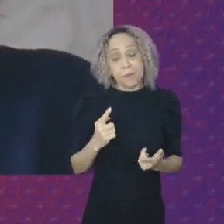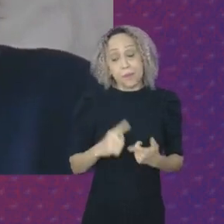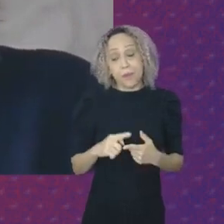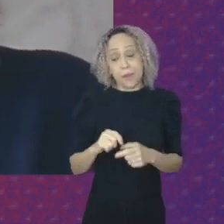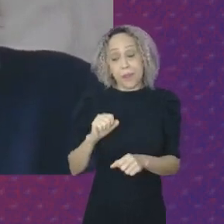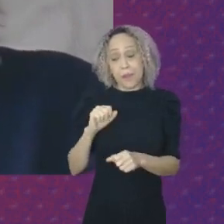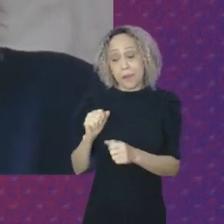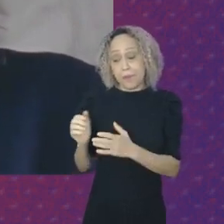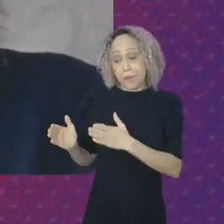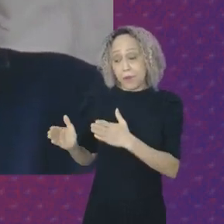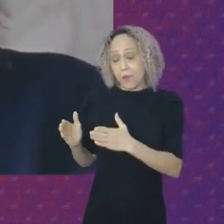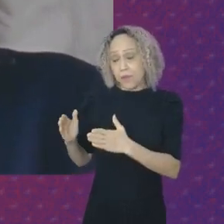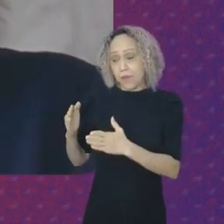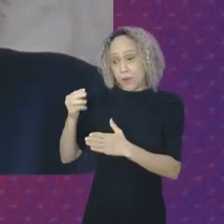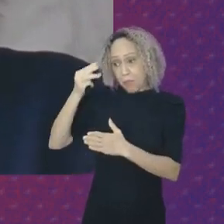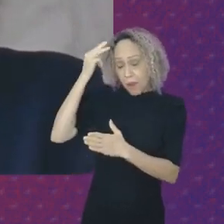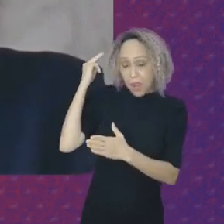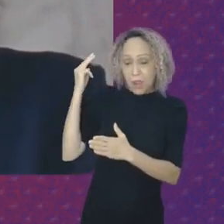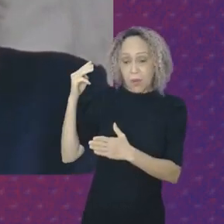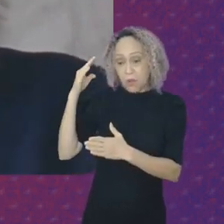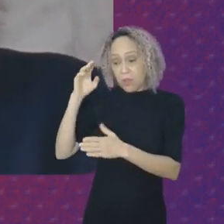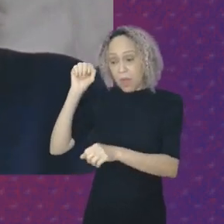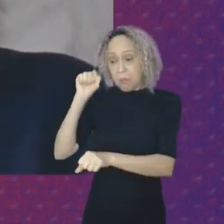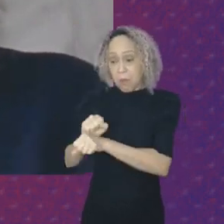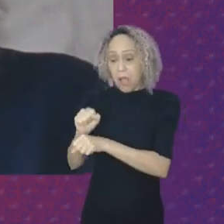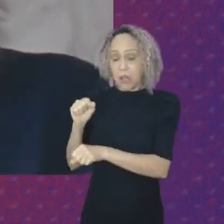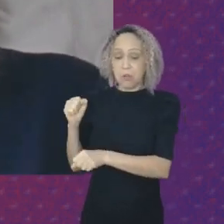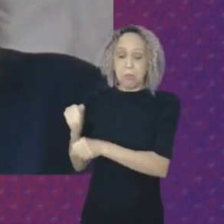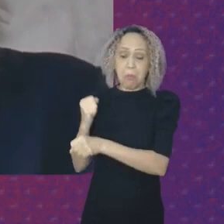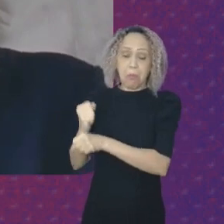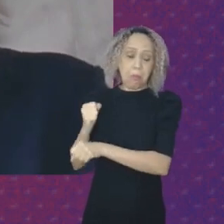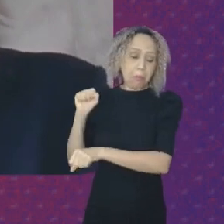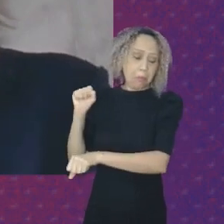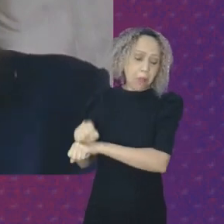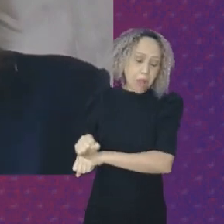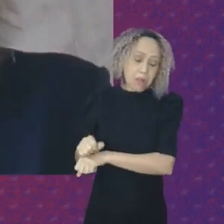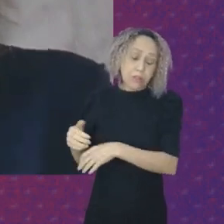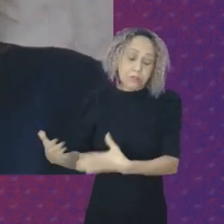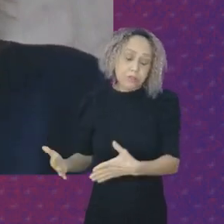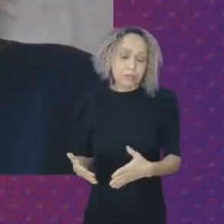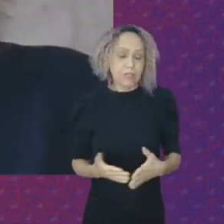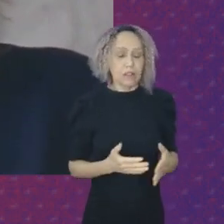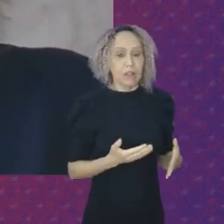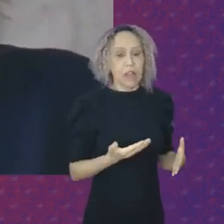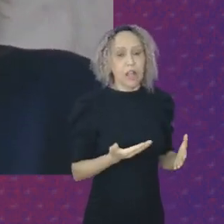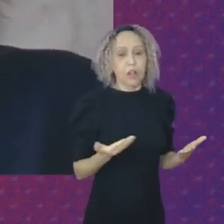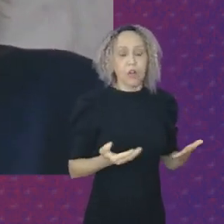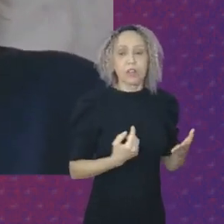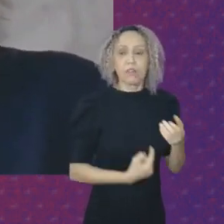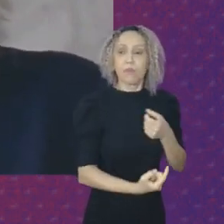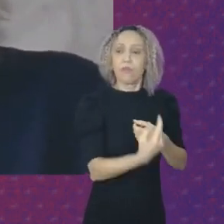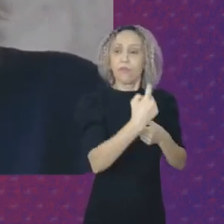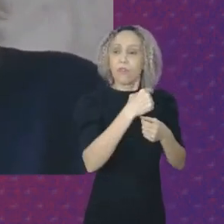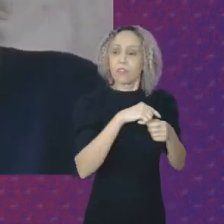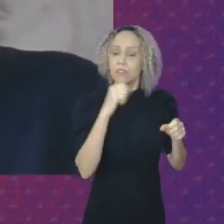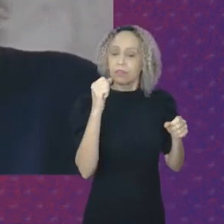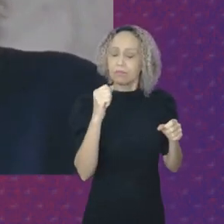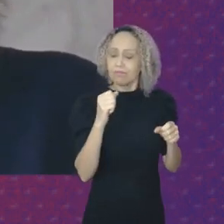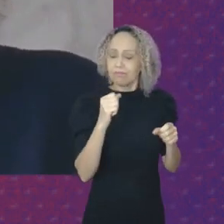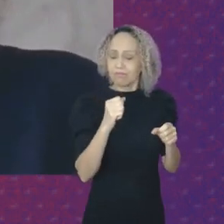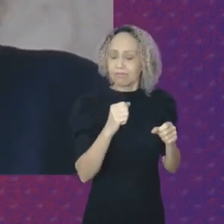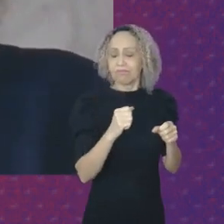garantia da implementação das Casas da Mulher Brasileira em todas as capitais, e mais 40